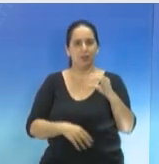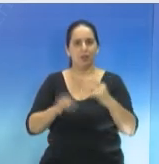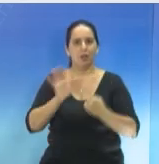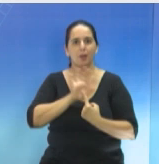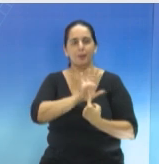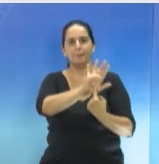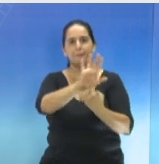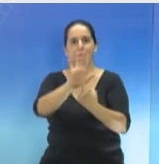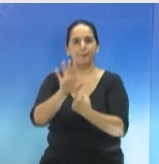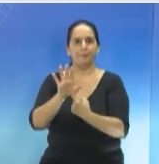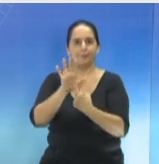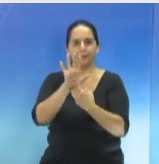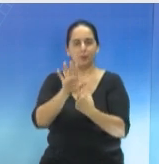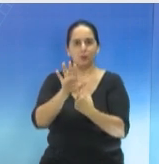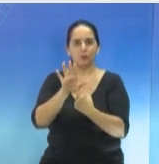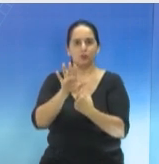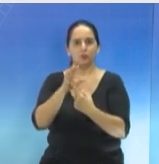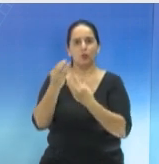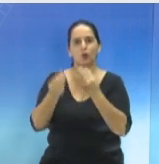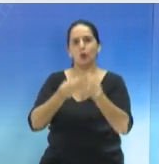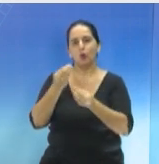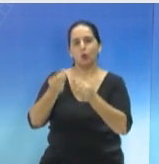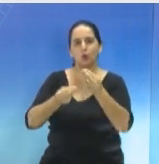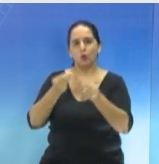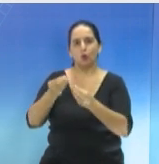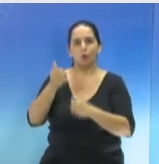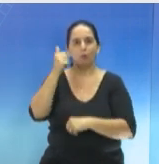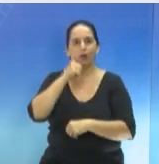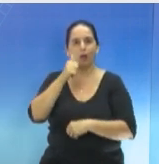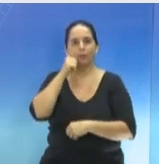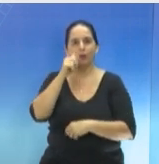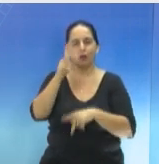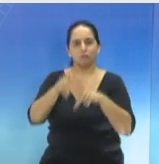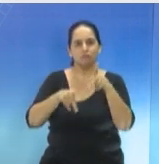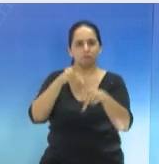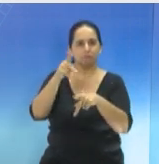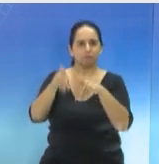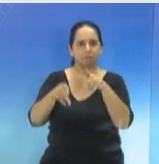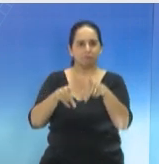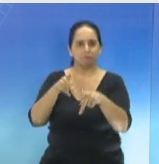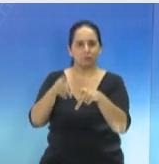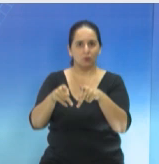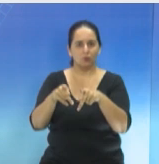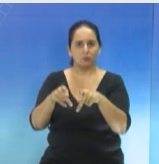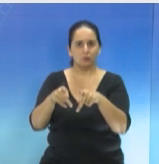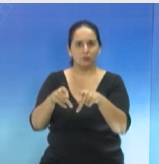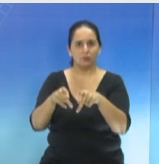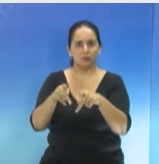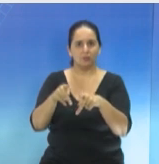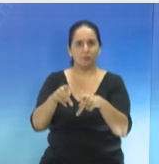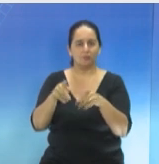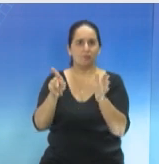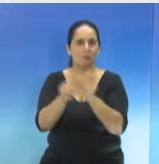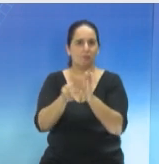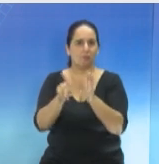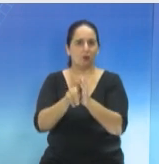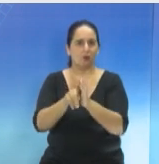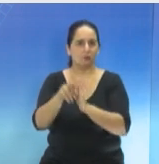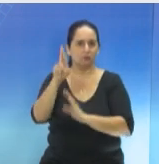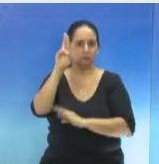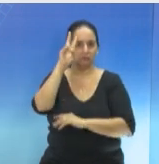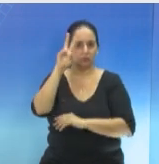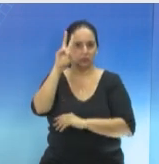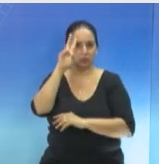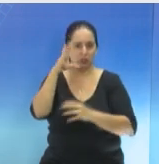a grupos populares na condição de protagonistas. Será que ali elas eram protagonistas? Tinha